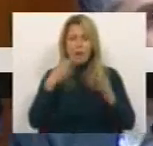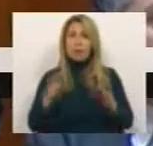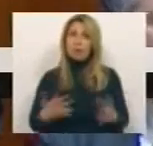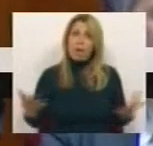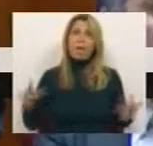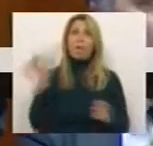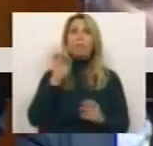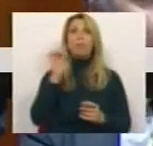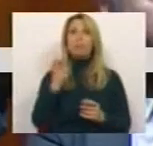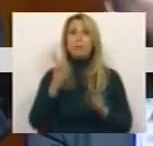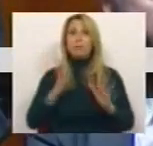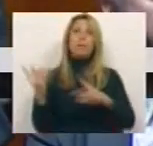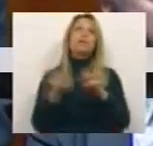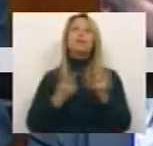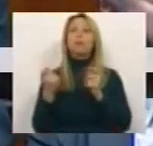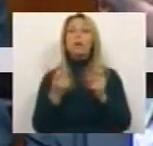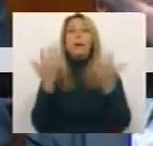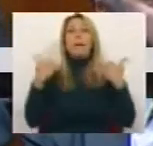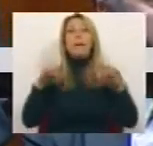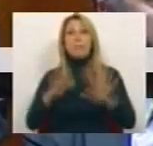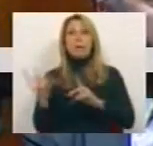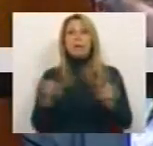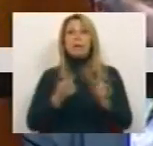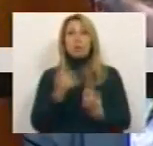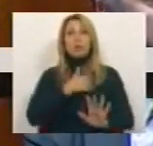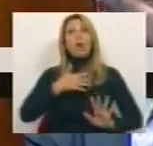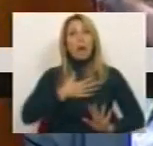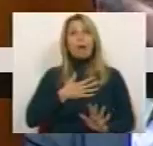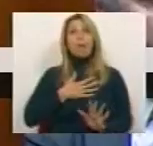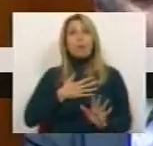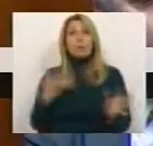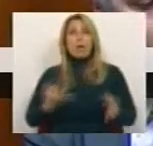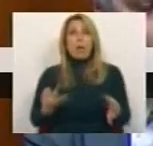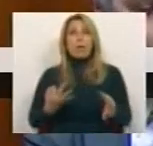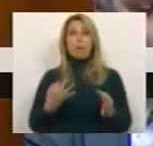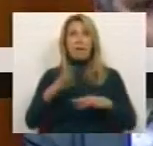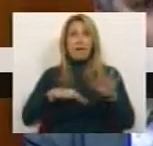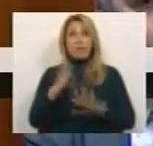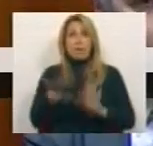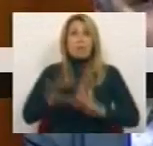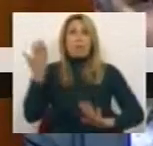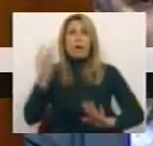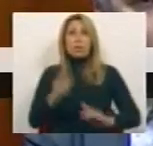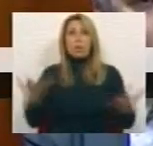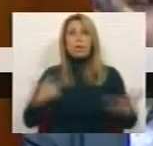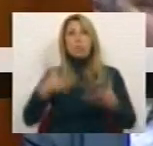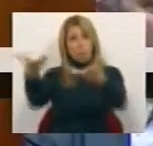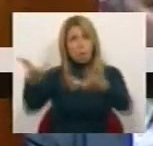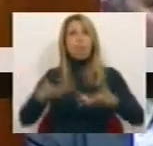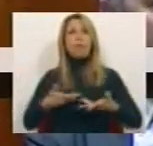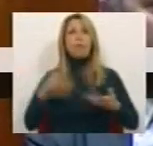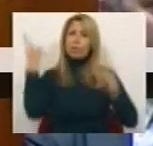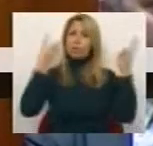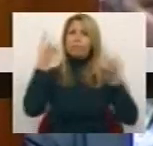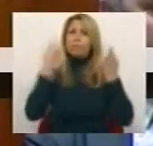facto importante que temos que discutir, mas discutir a empresa é, de facto, fazer mais do que isso. E, por isso, convido-os a refletir com o Governo